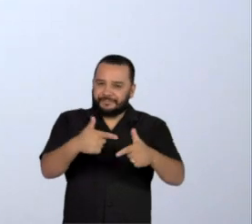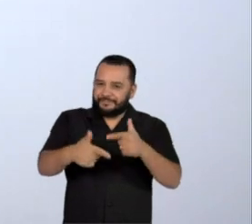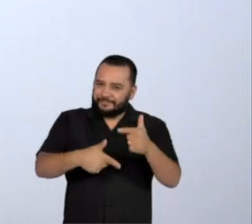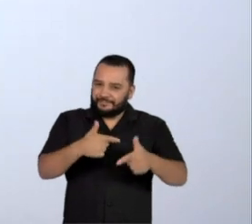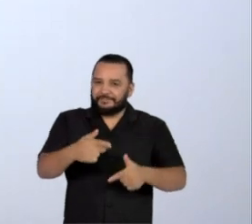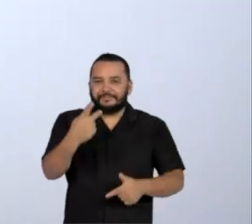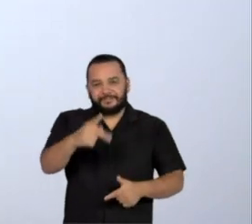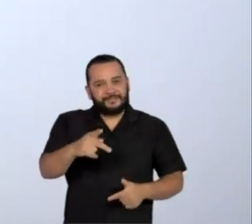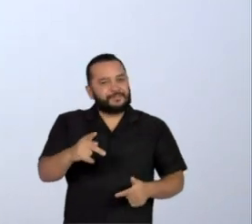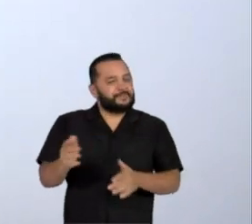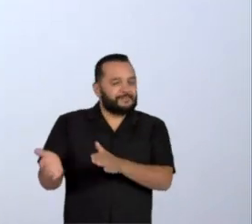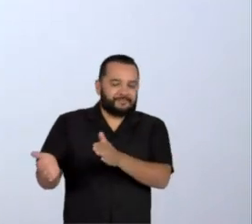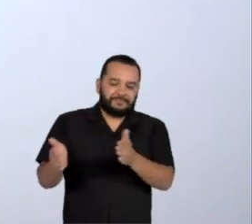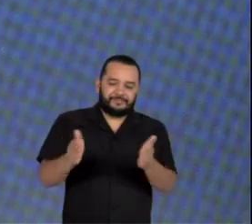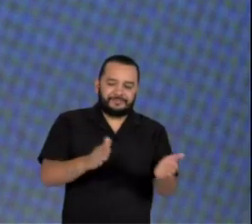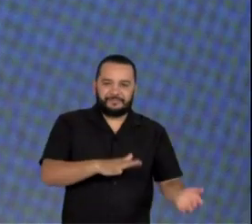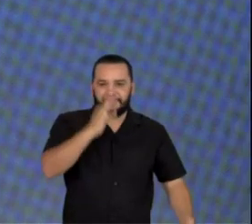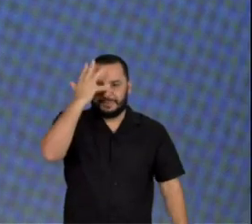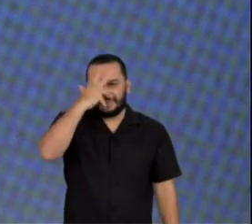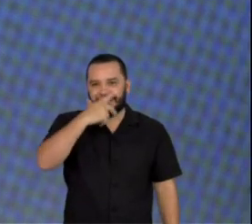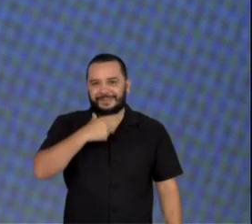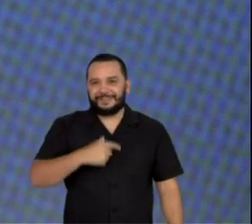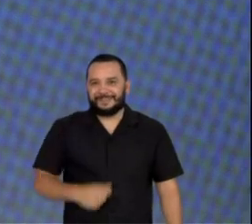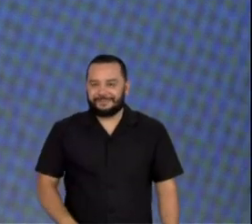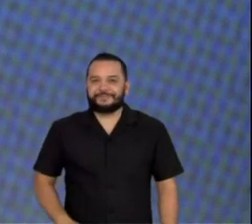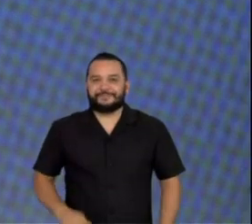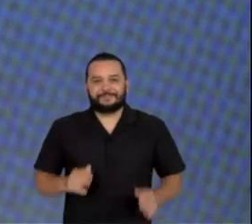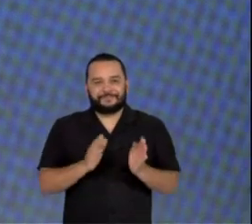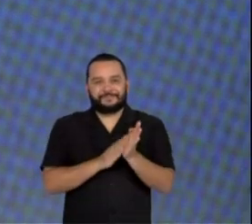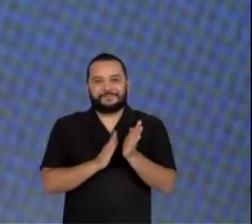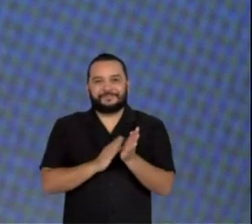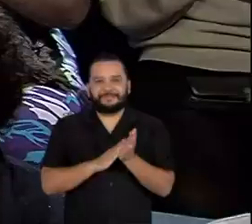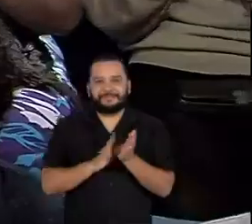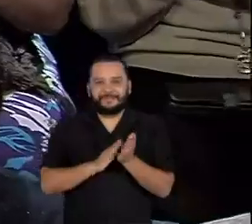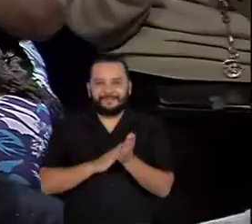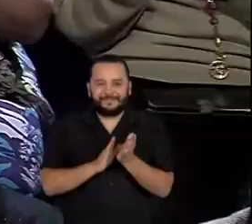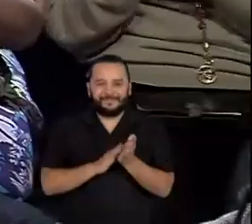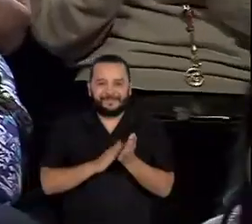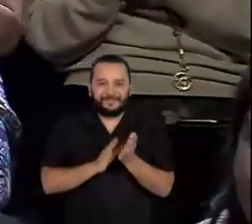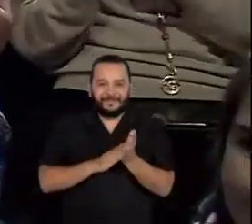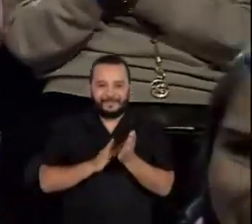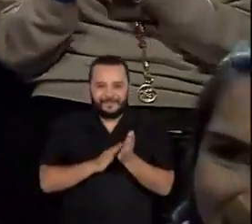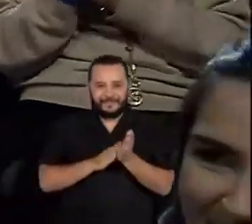grandiosa e bonita. Beijo, querida. Esse aí.